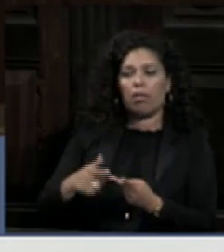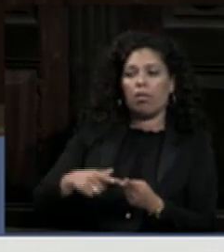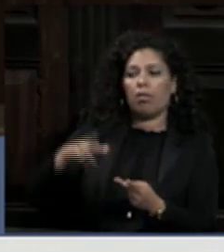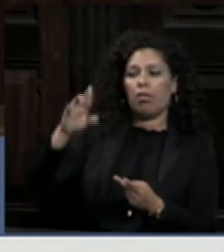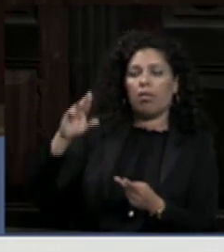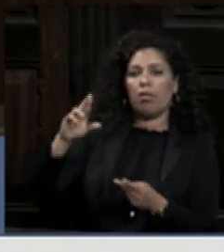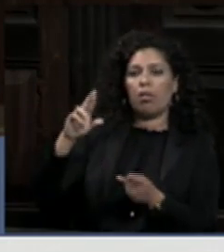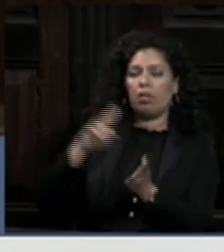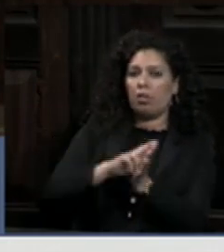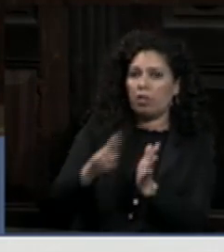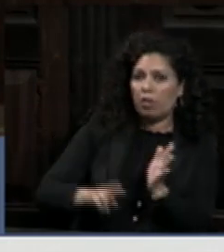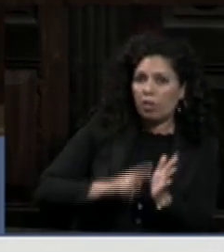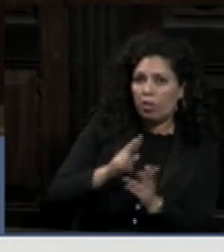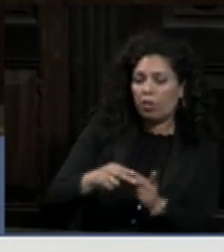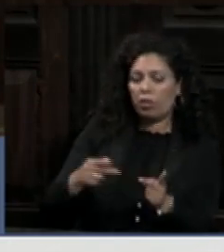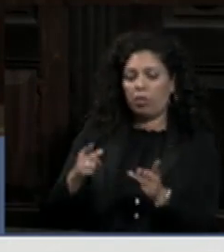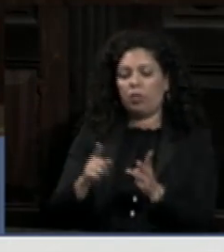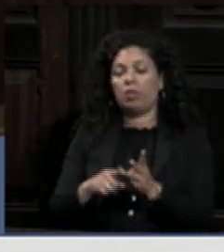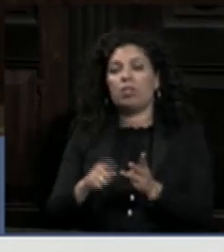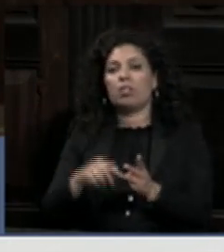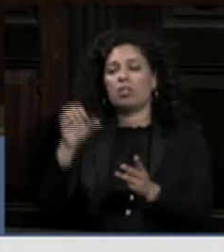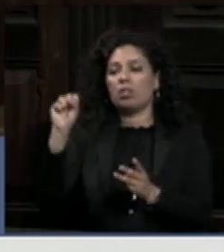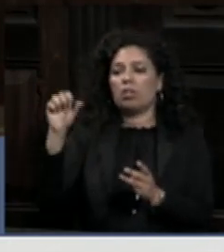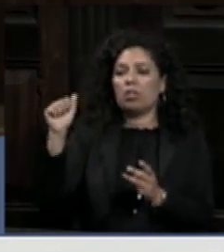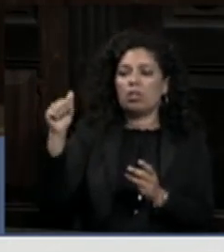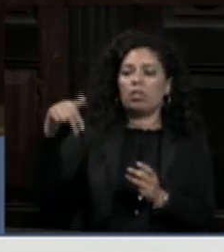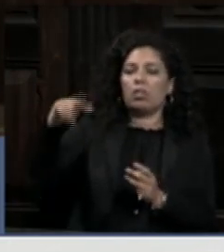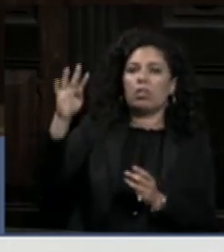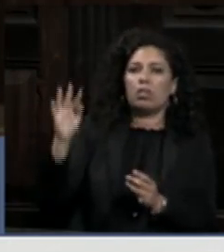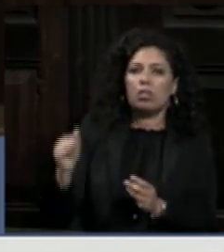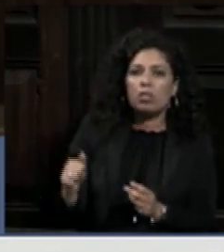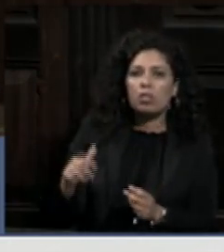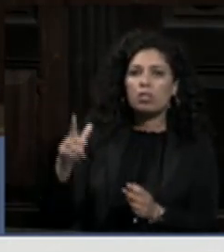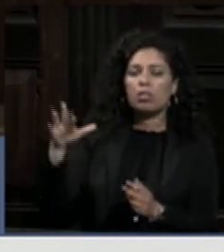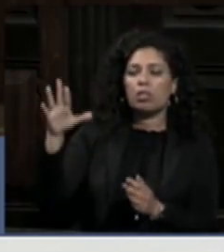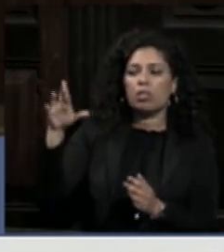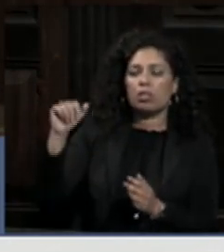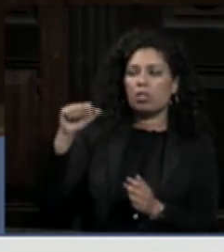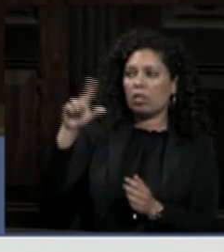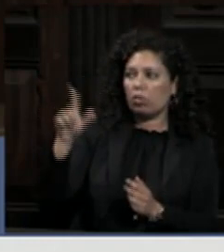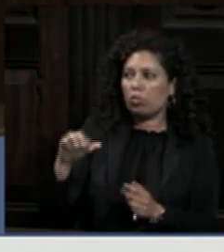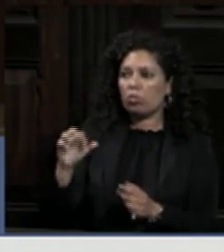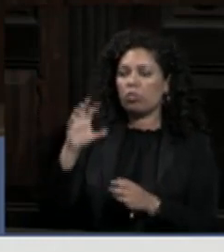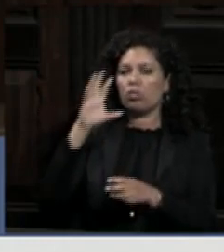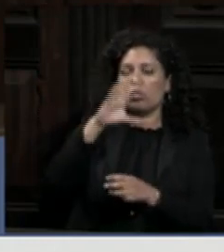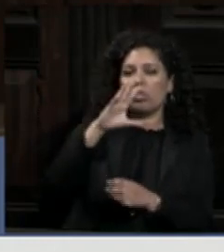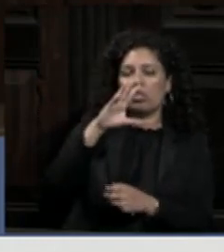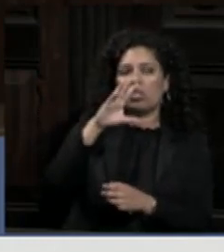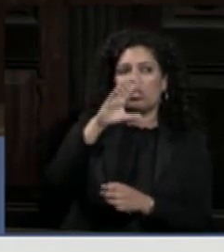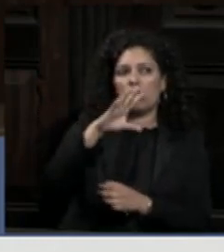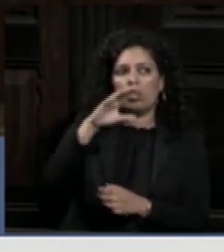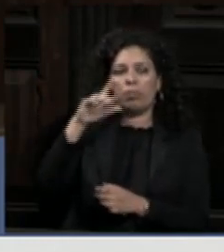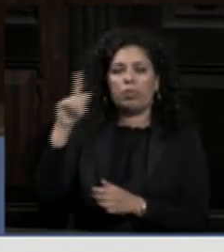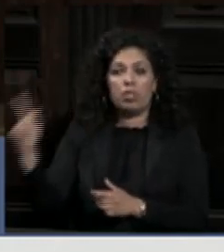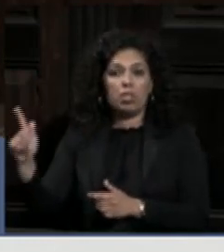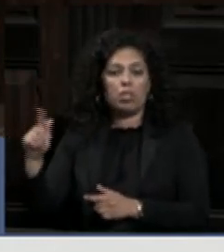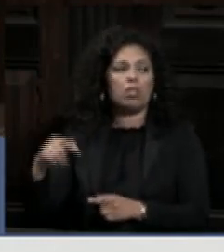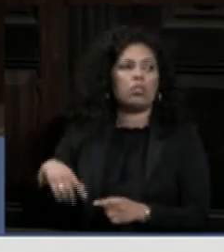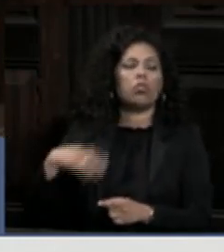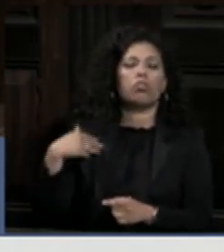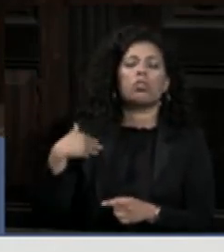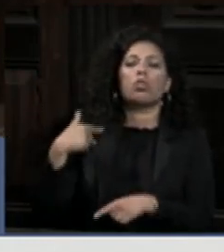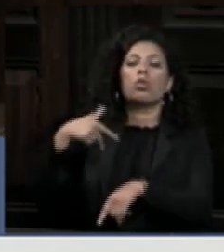cruz nós temos um trabalho e santa cruz nós temos trabalho em campo grande e é por isso que eu fico aqui de cabeça